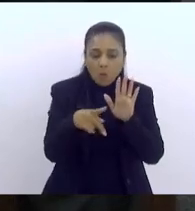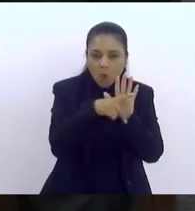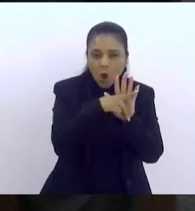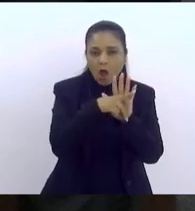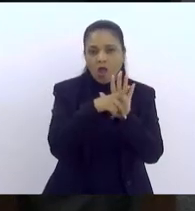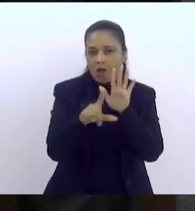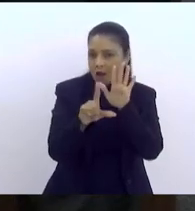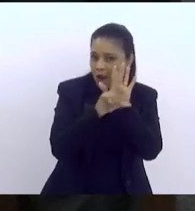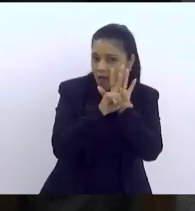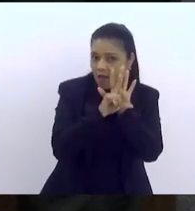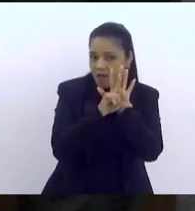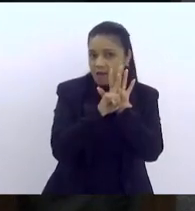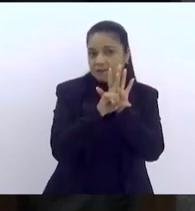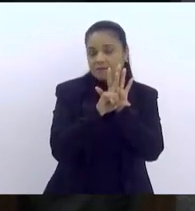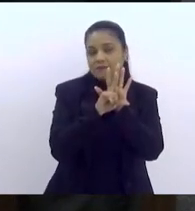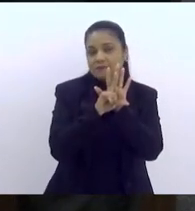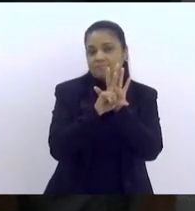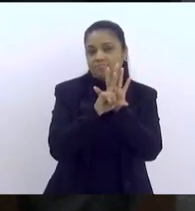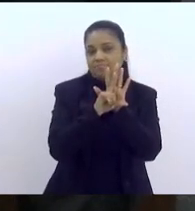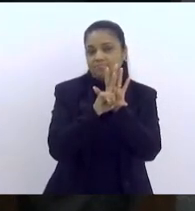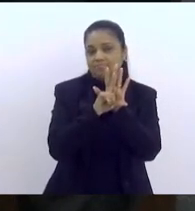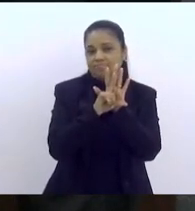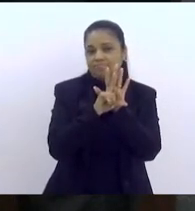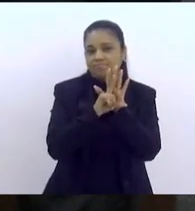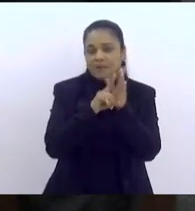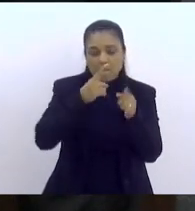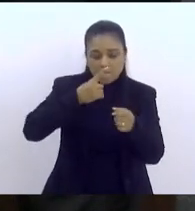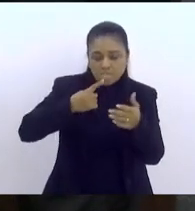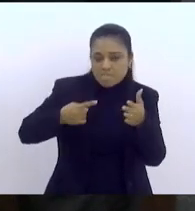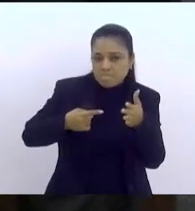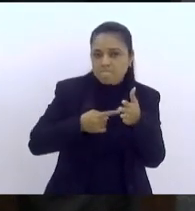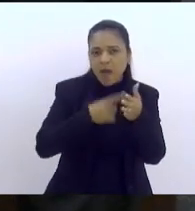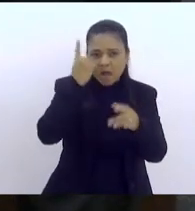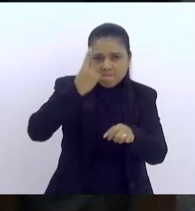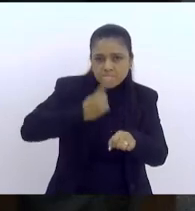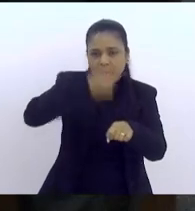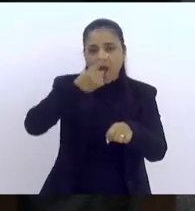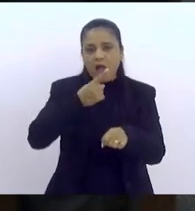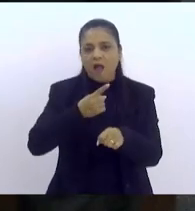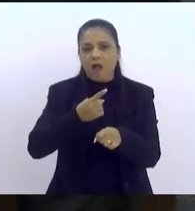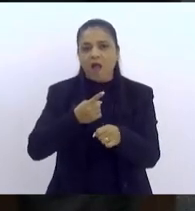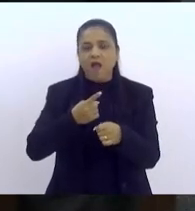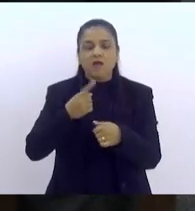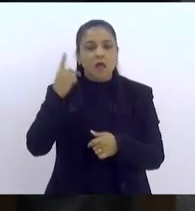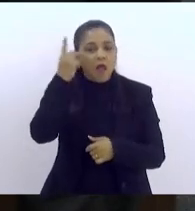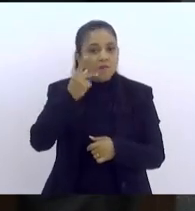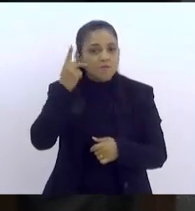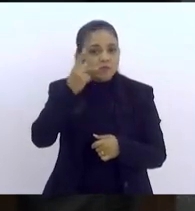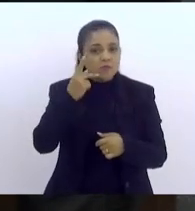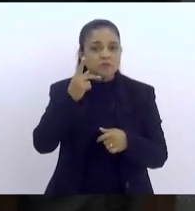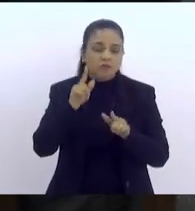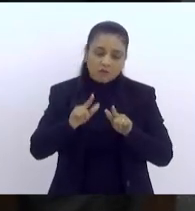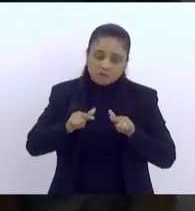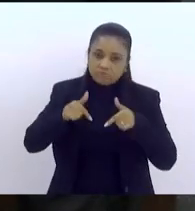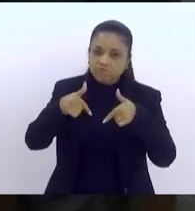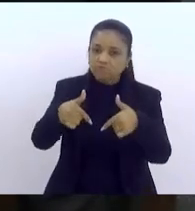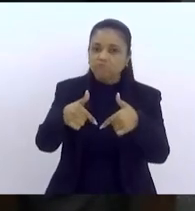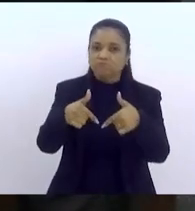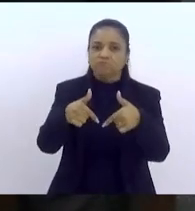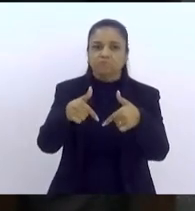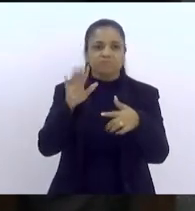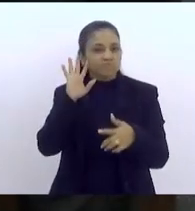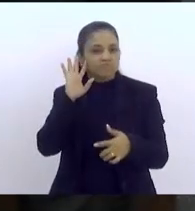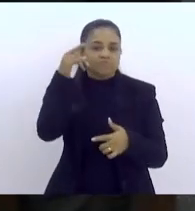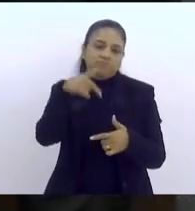lei, a notificação compulsória para que as políticas e as medidas cabíveis possam alcançar cada